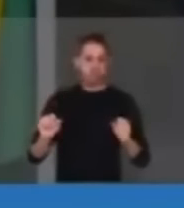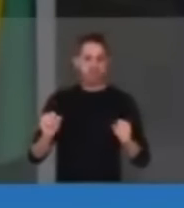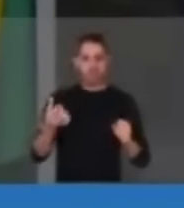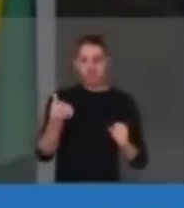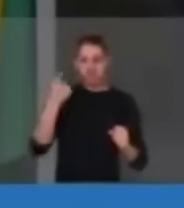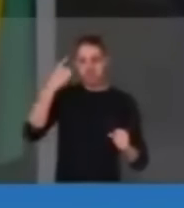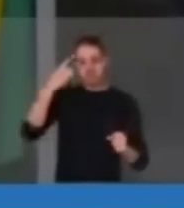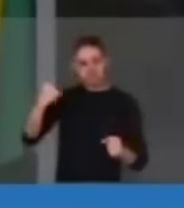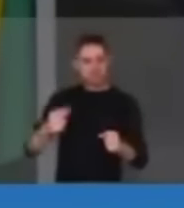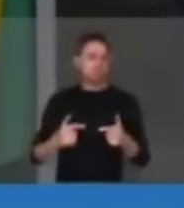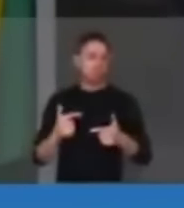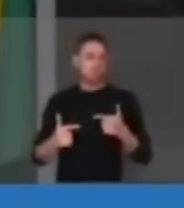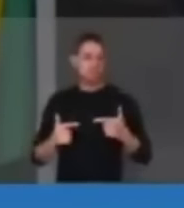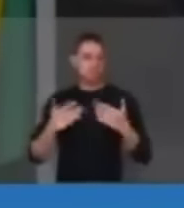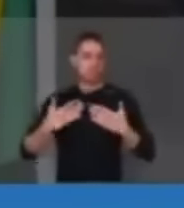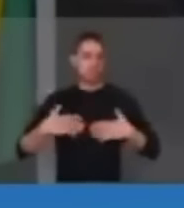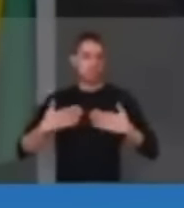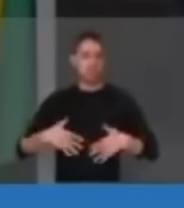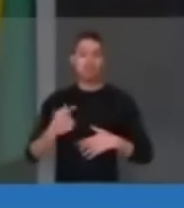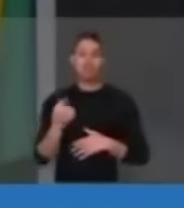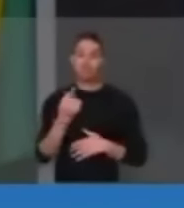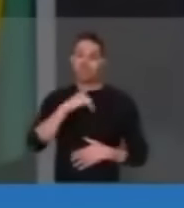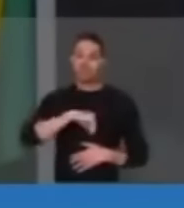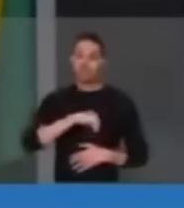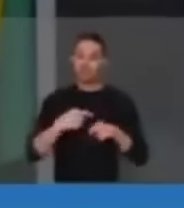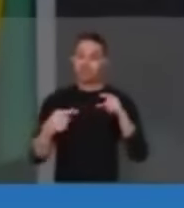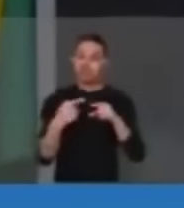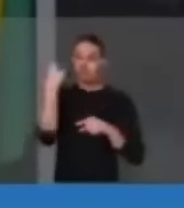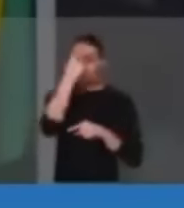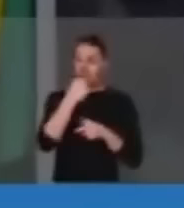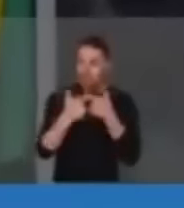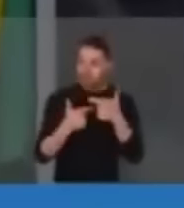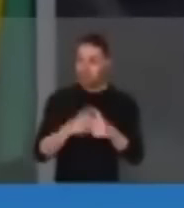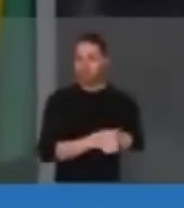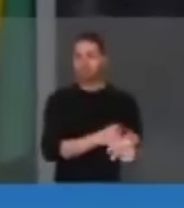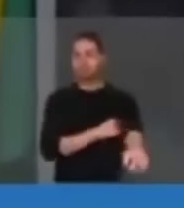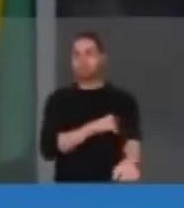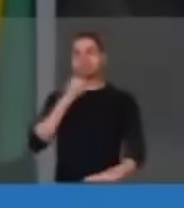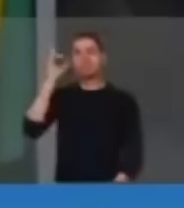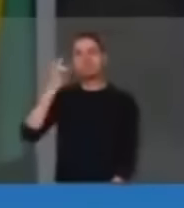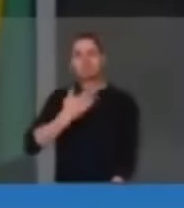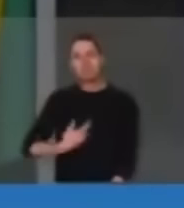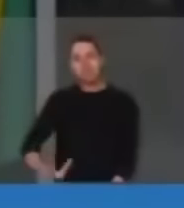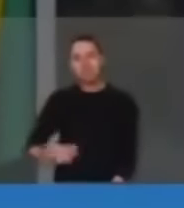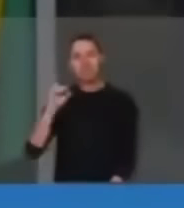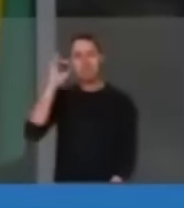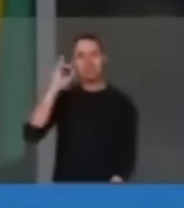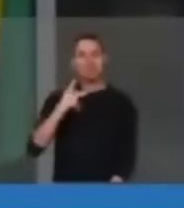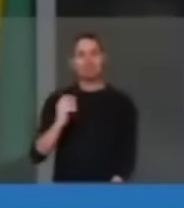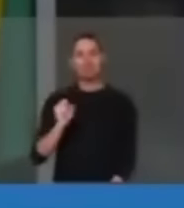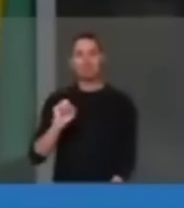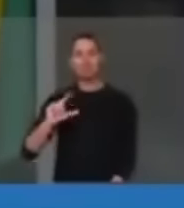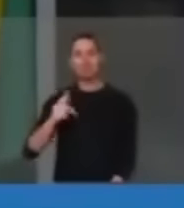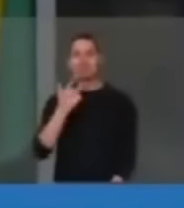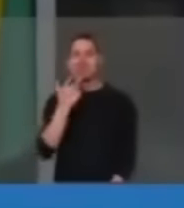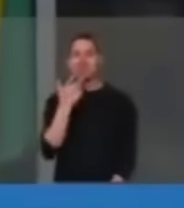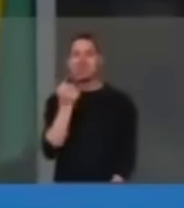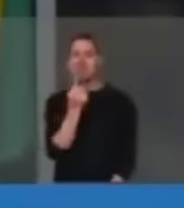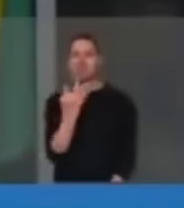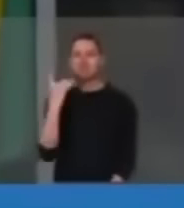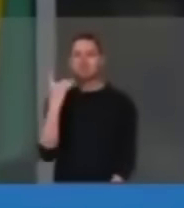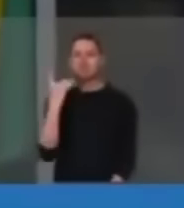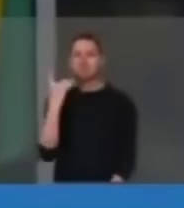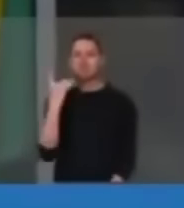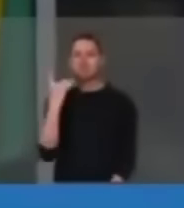hora trabalhada. Ele tem a liberdade. Nenhum deputado do PSOL ou governo vai dizer quantos dias o trabalhador tem que estar presente no